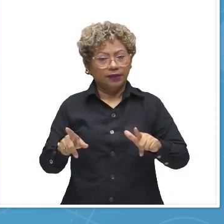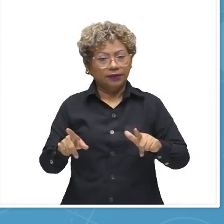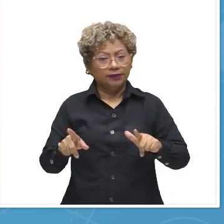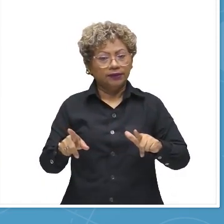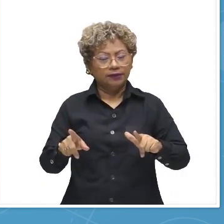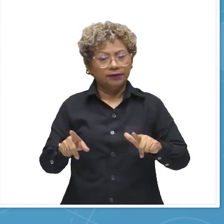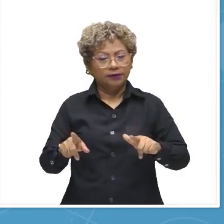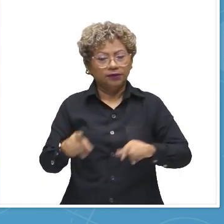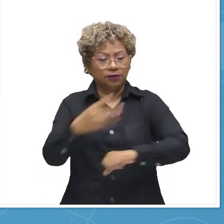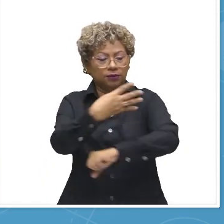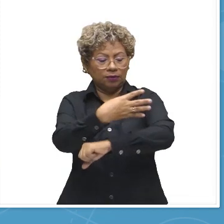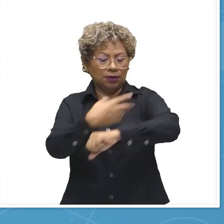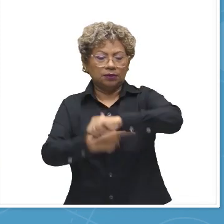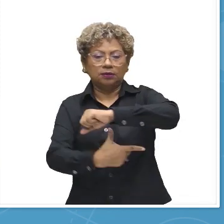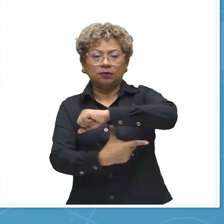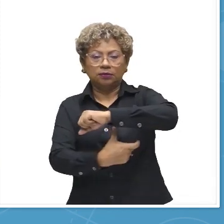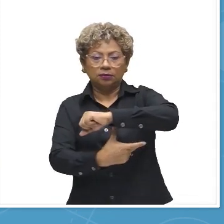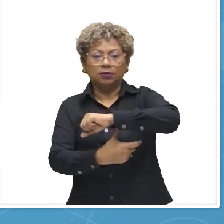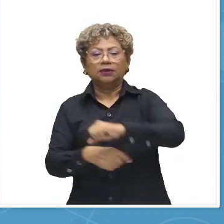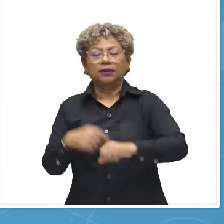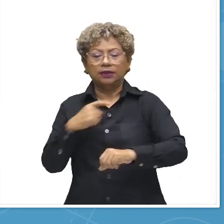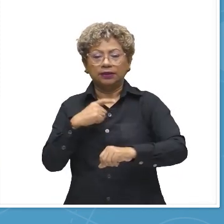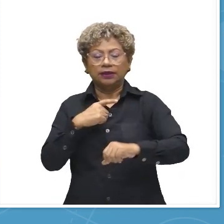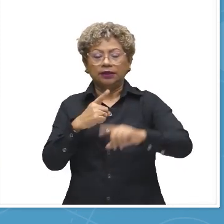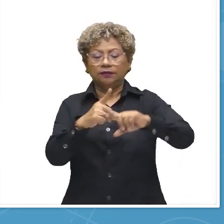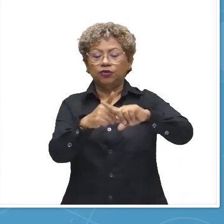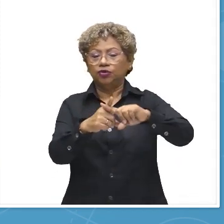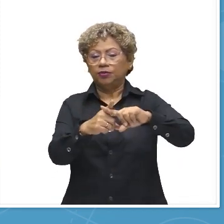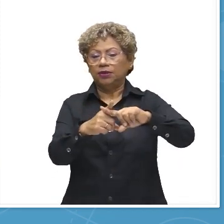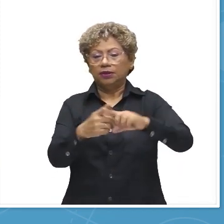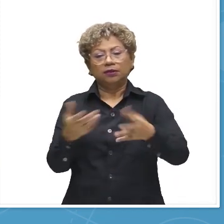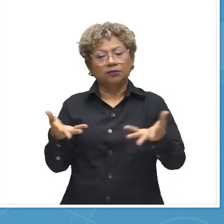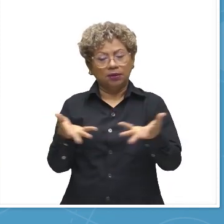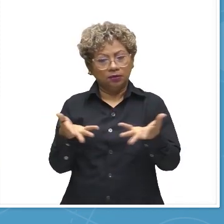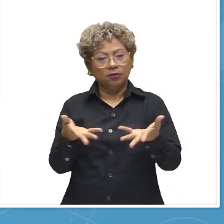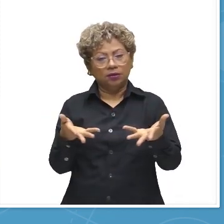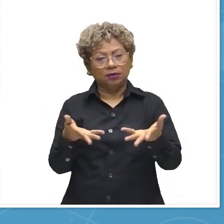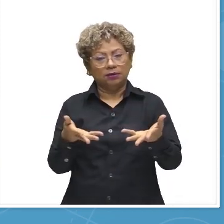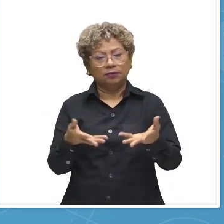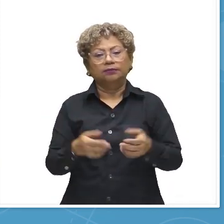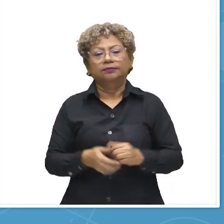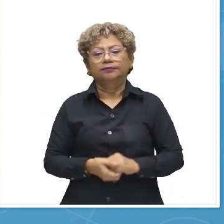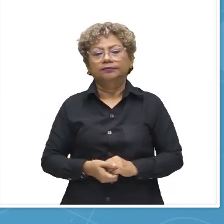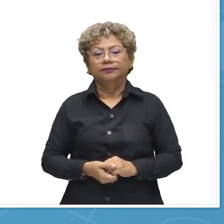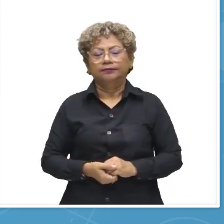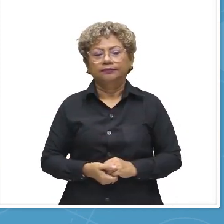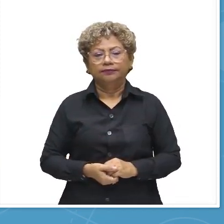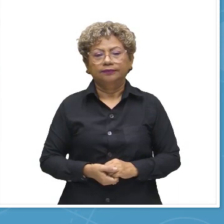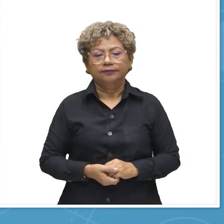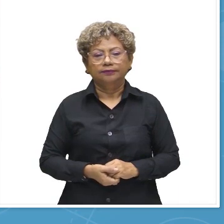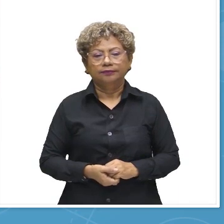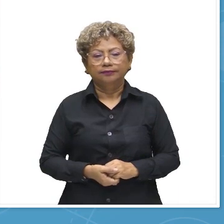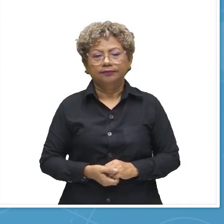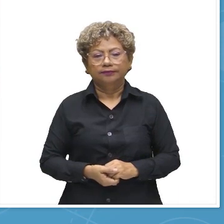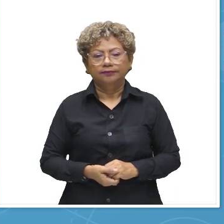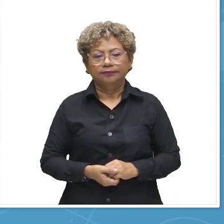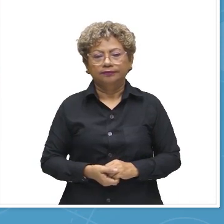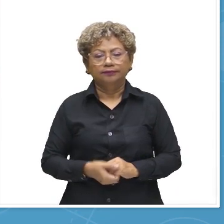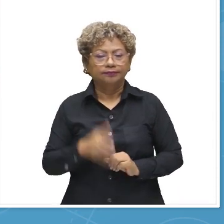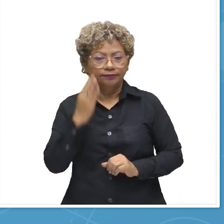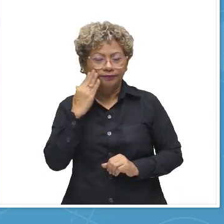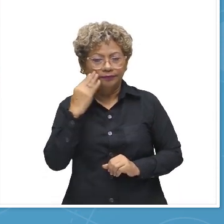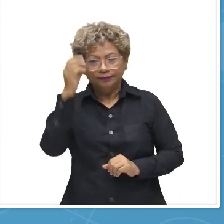sobre 12, né, sofreu aqui uma multiplicação. Nós multiplicamos por 2 para poder virar 4 sobre 12. Ok? Vamos